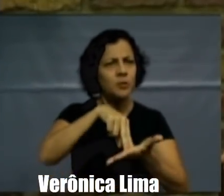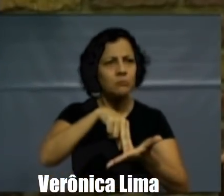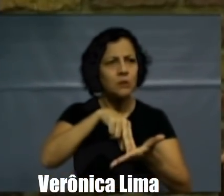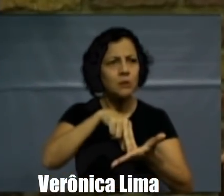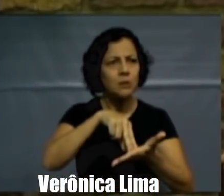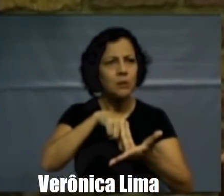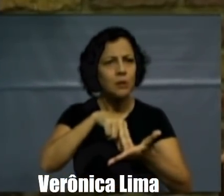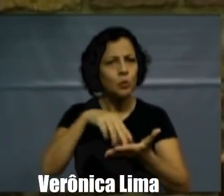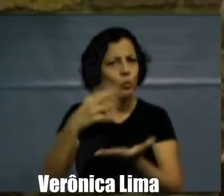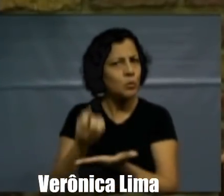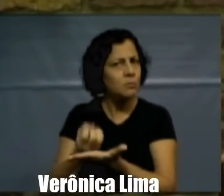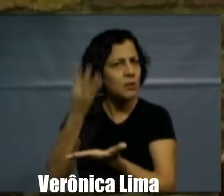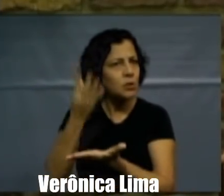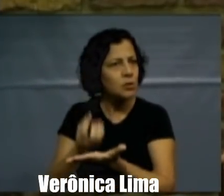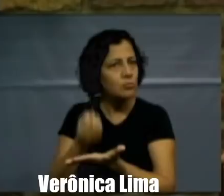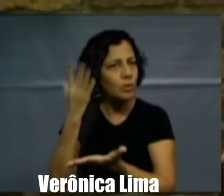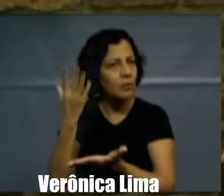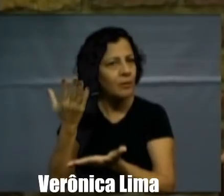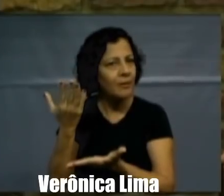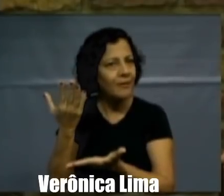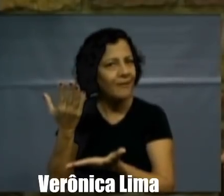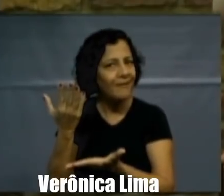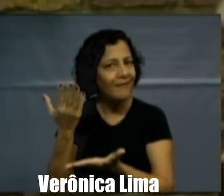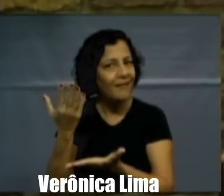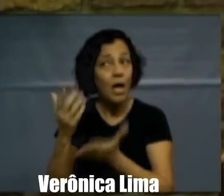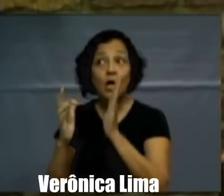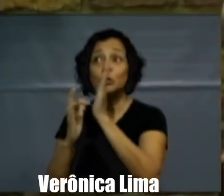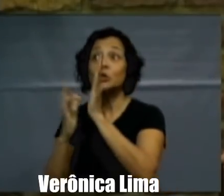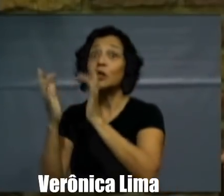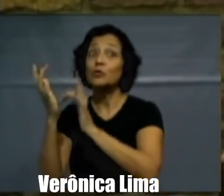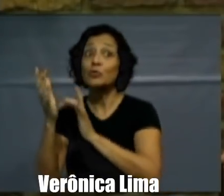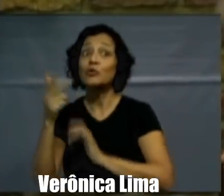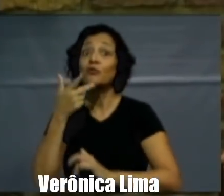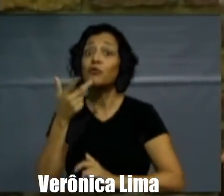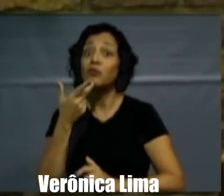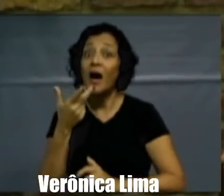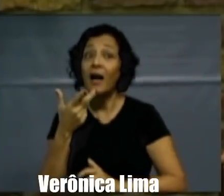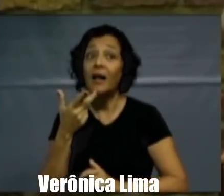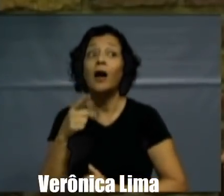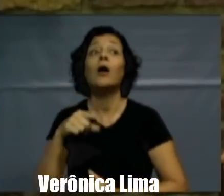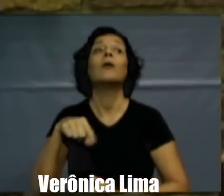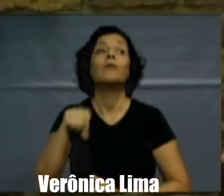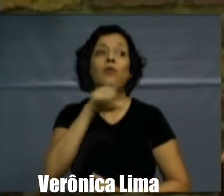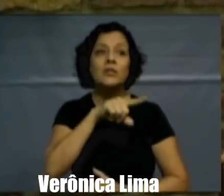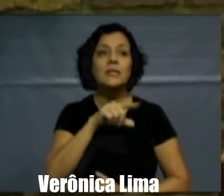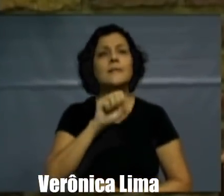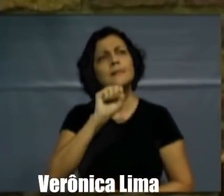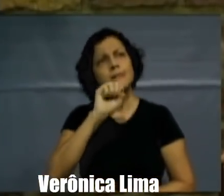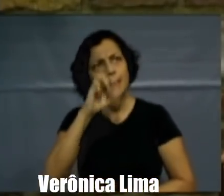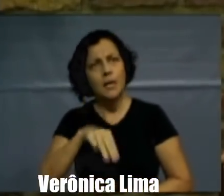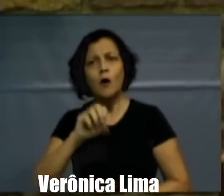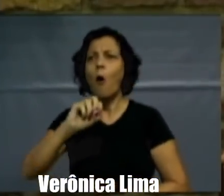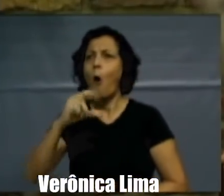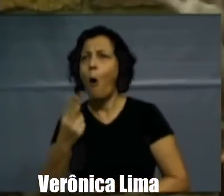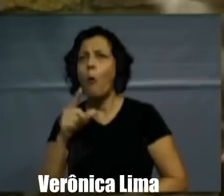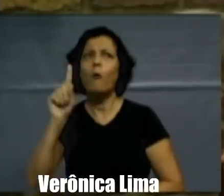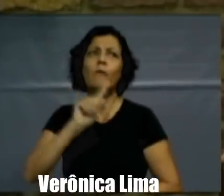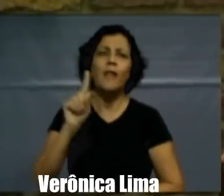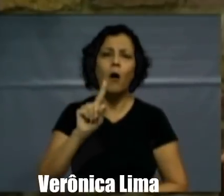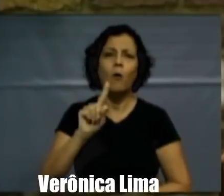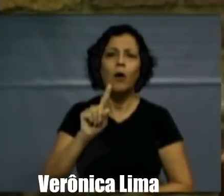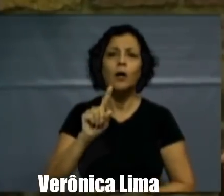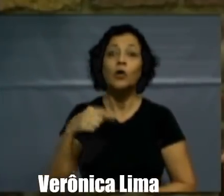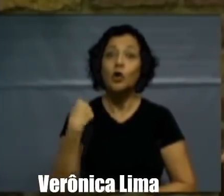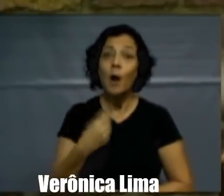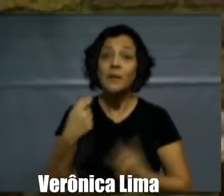Será? Jesus disse, sejai o vosso falar, sim, sim, o não, não. Precisamos nos definir o